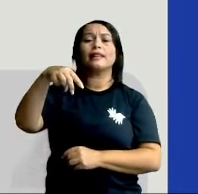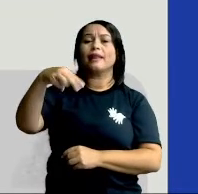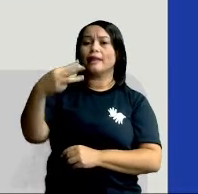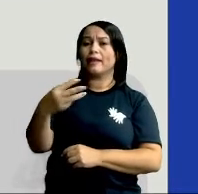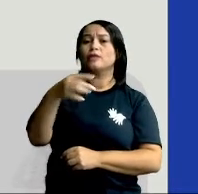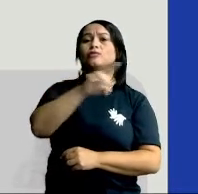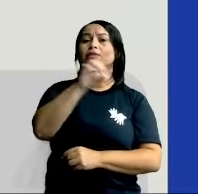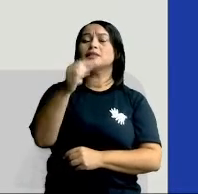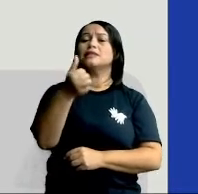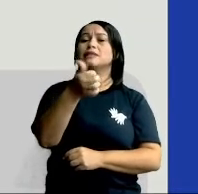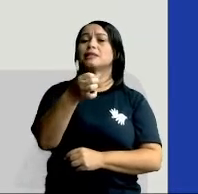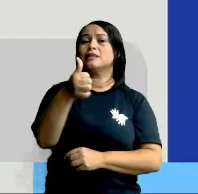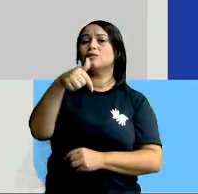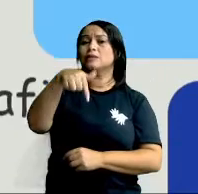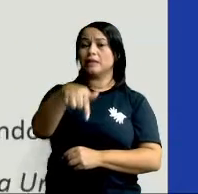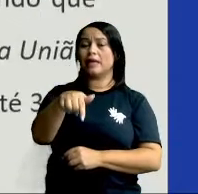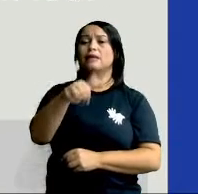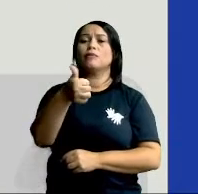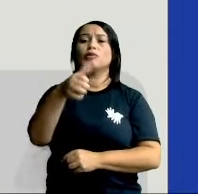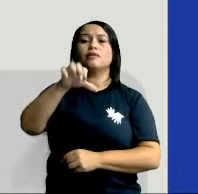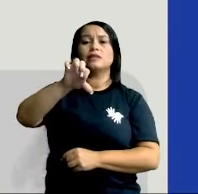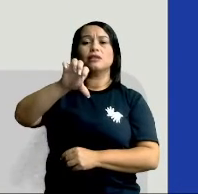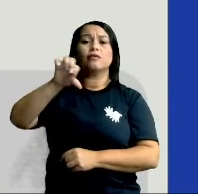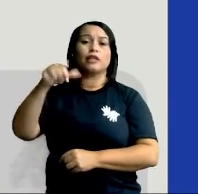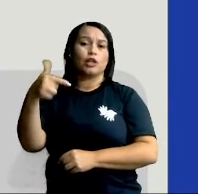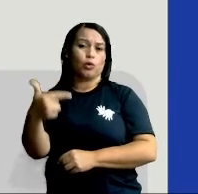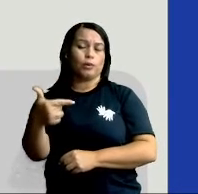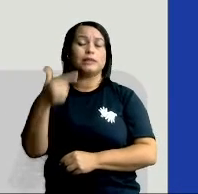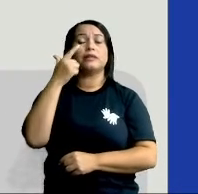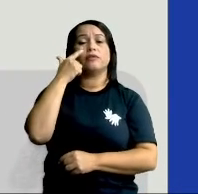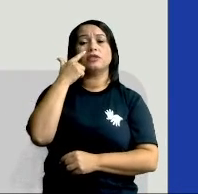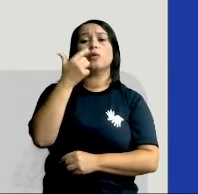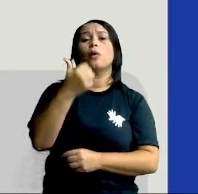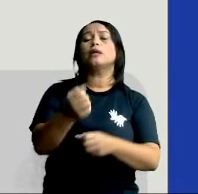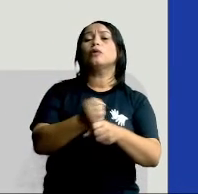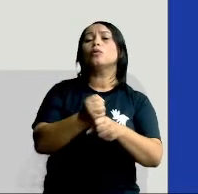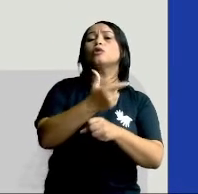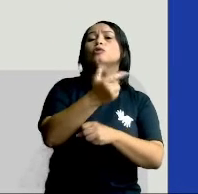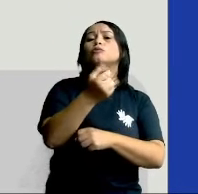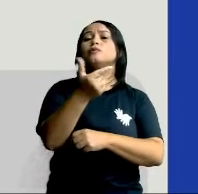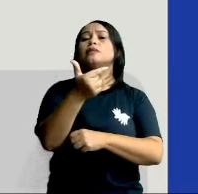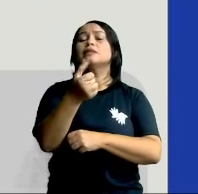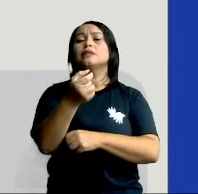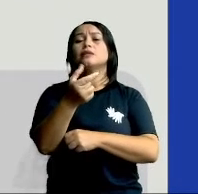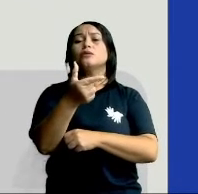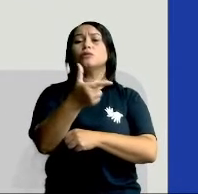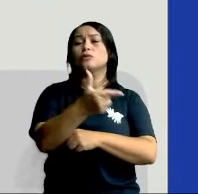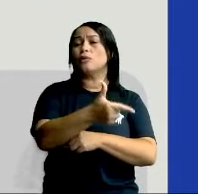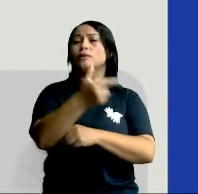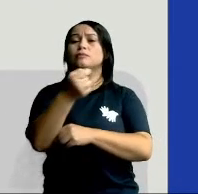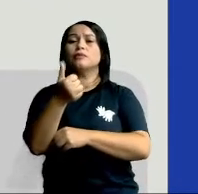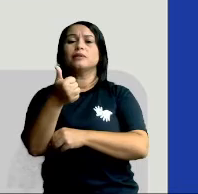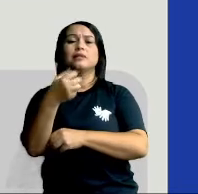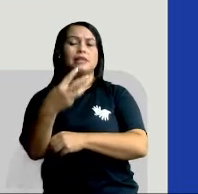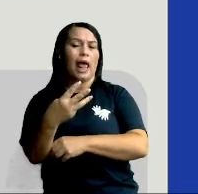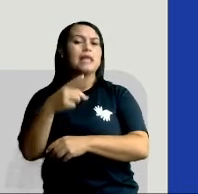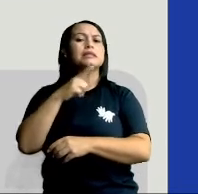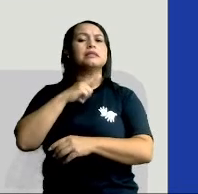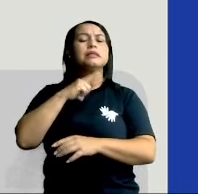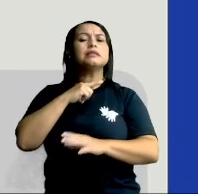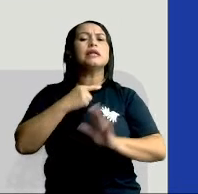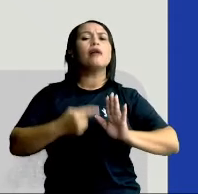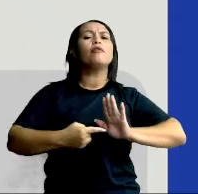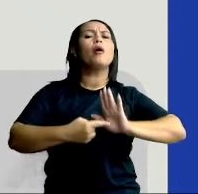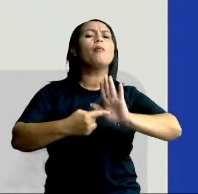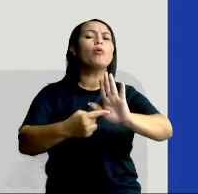de 7 de 1992. Tá? Em 2013, foi publicada a Lei